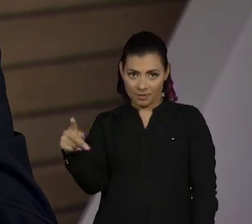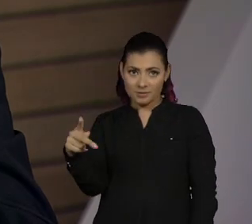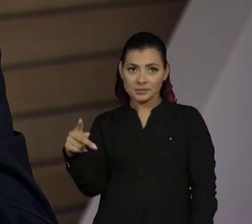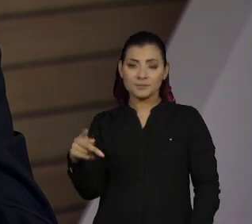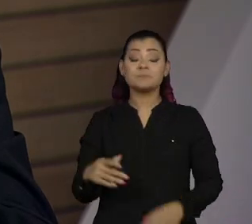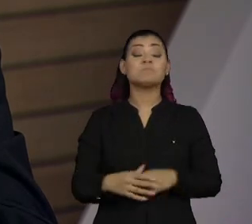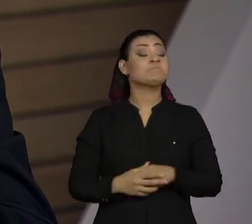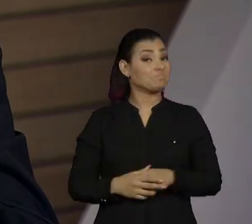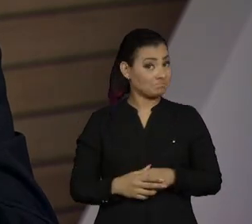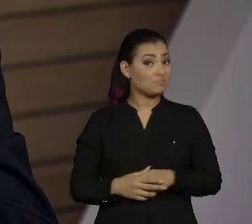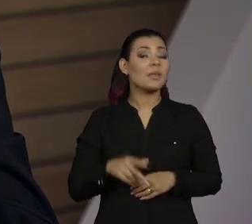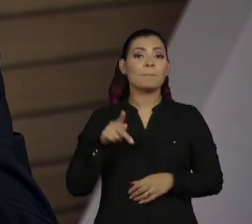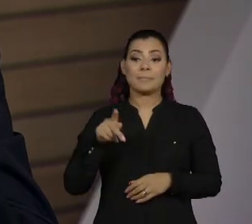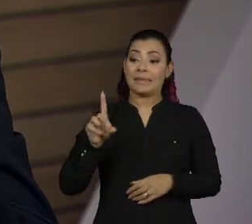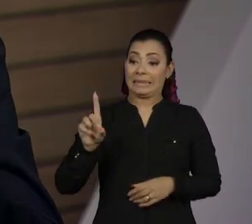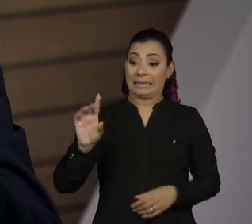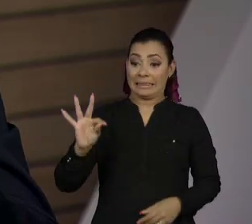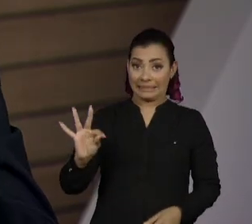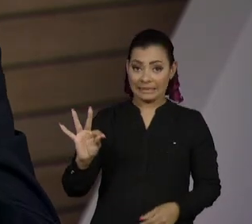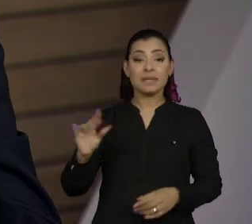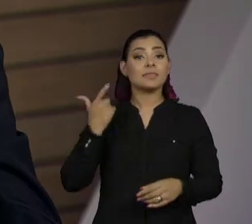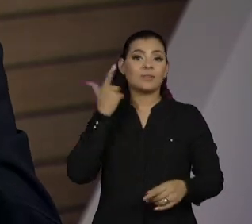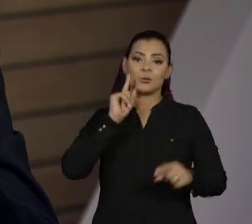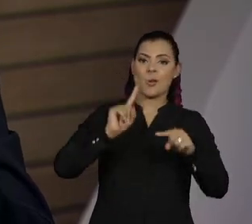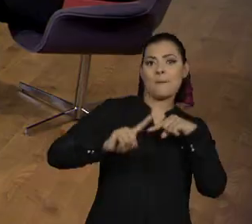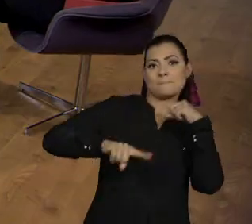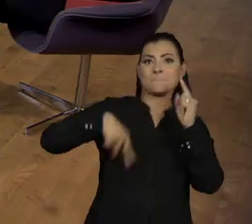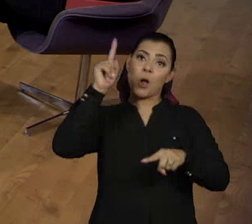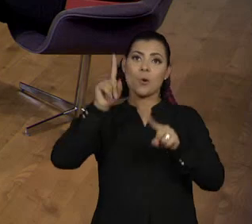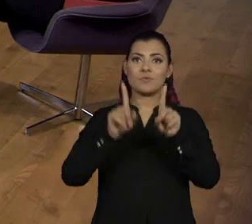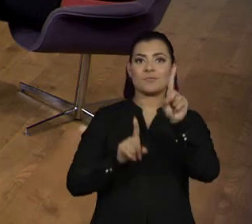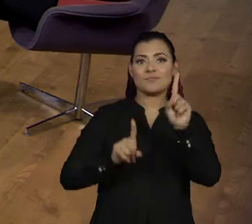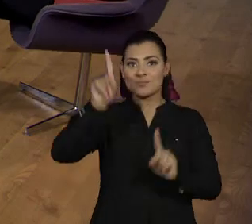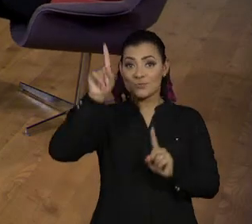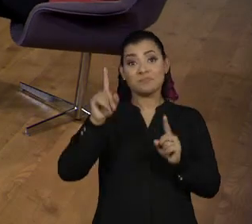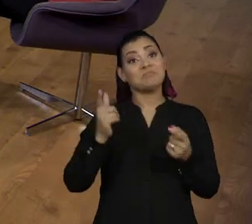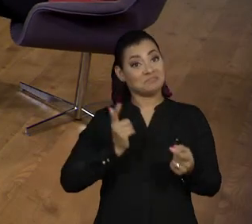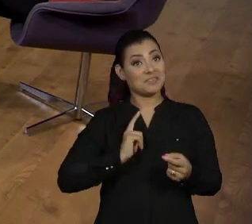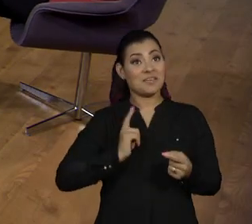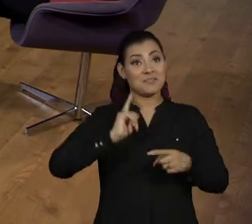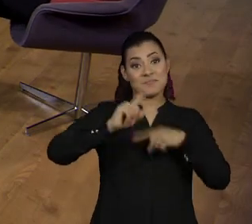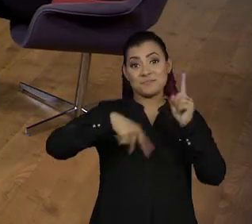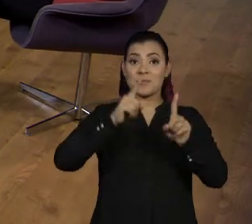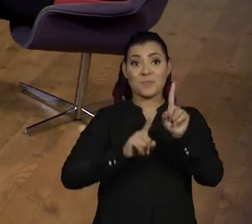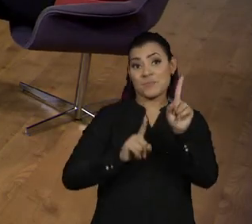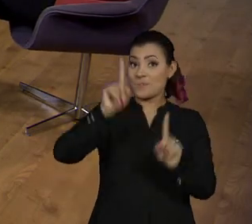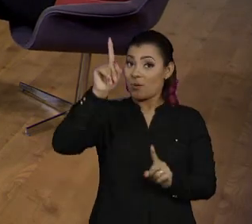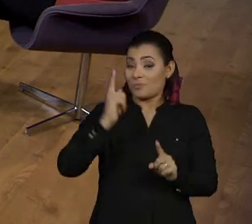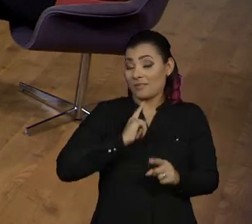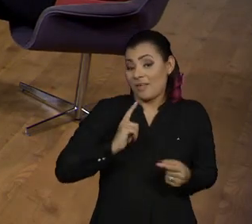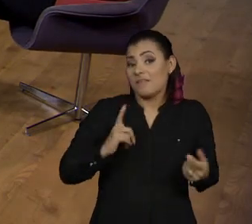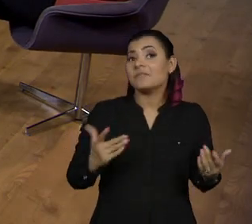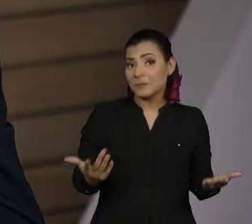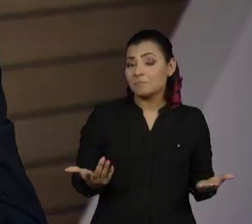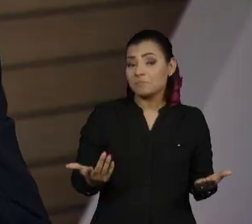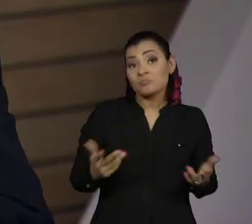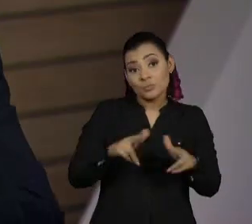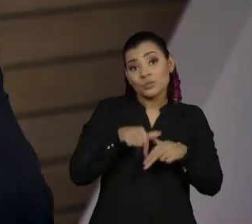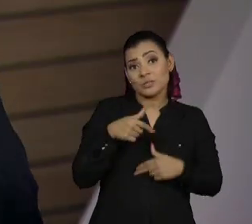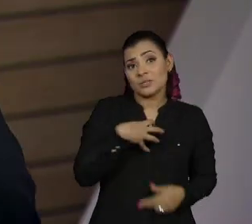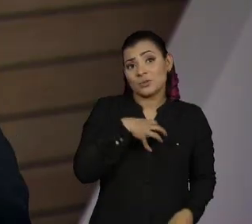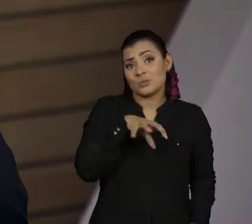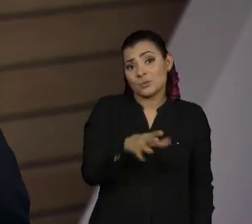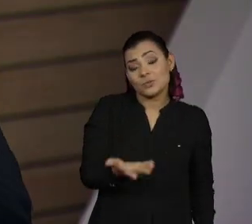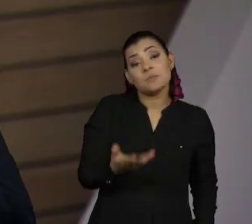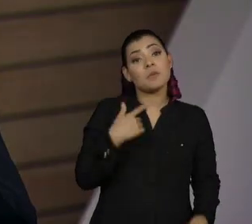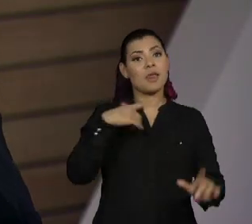o Sarto, do PDT, teve um salto na sua intenção de voto. Talvez por isso, porque ele